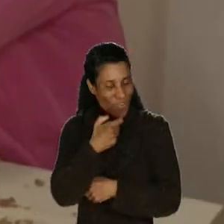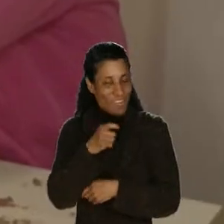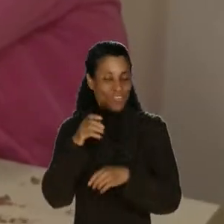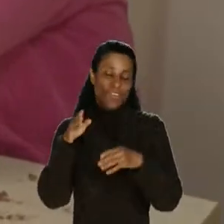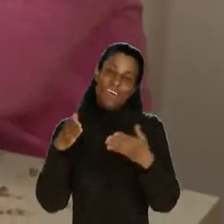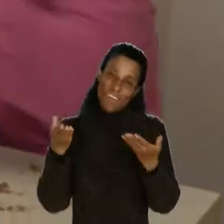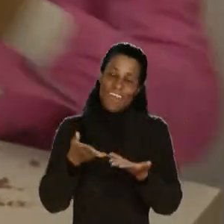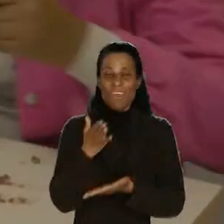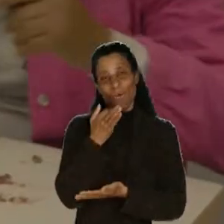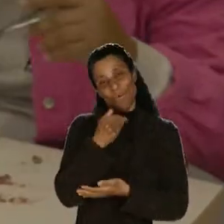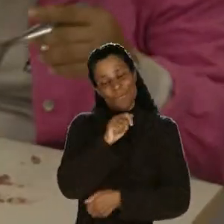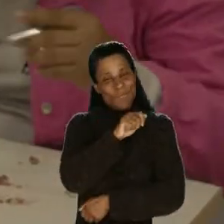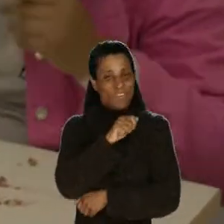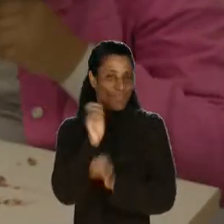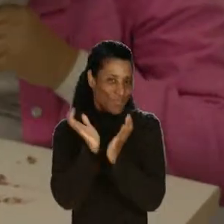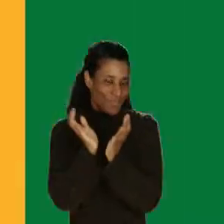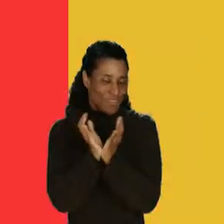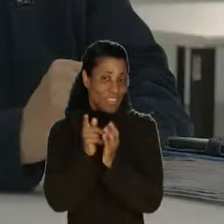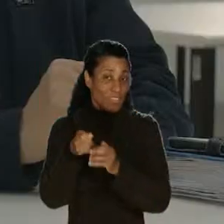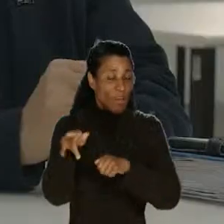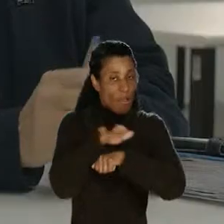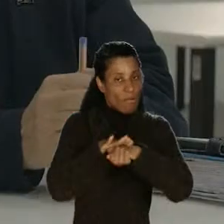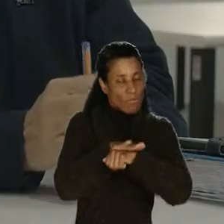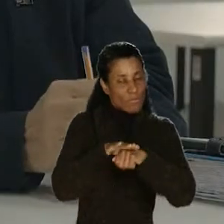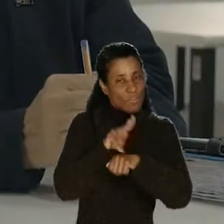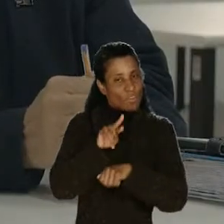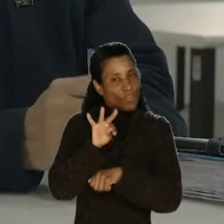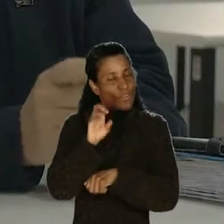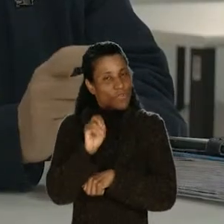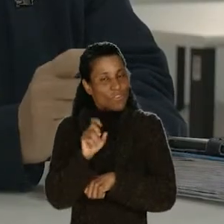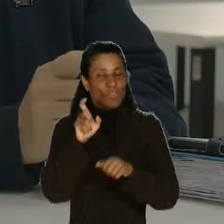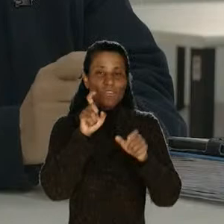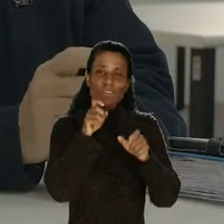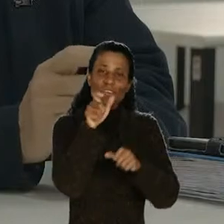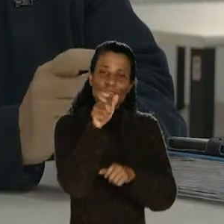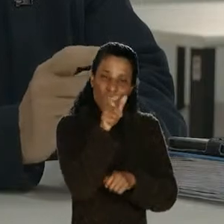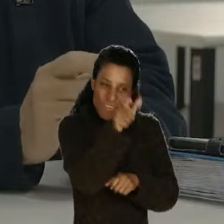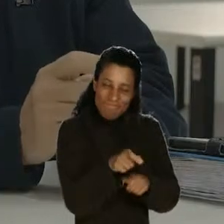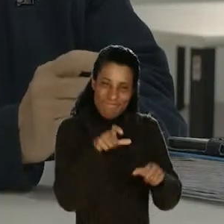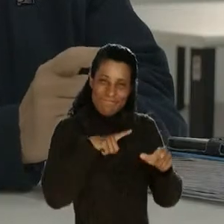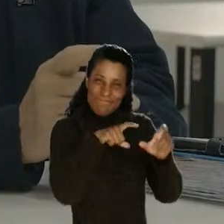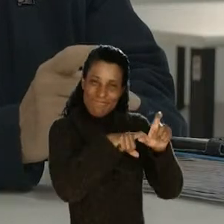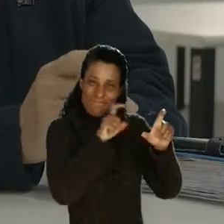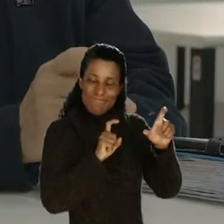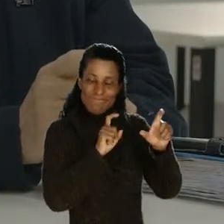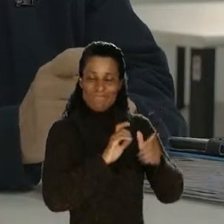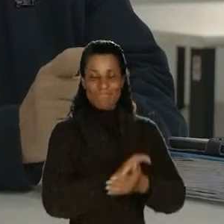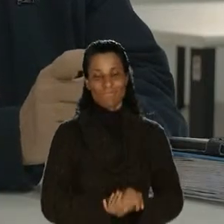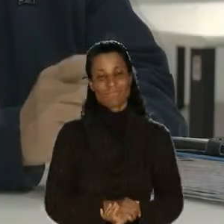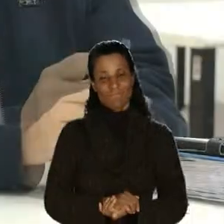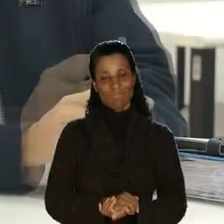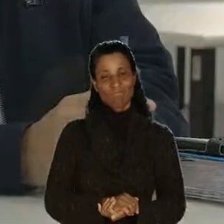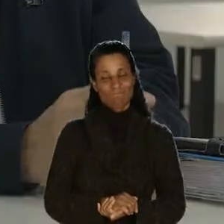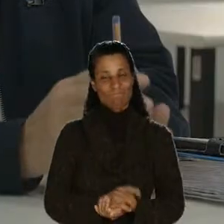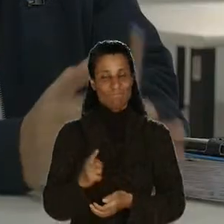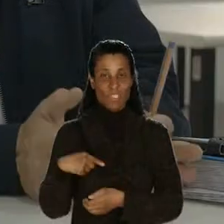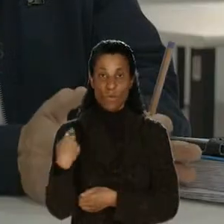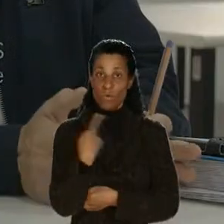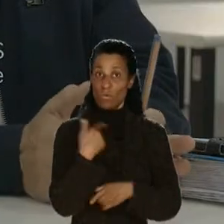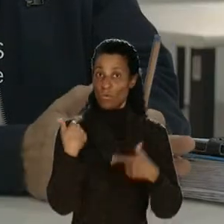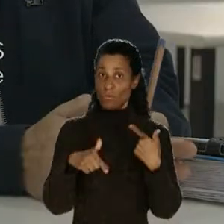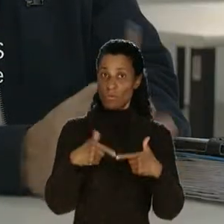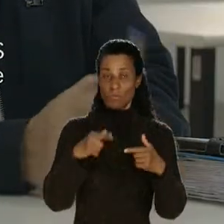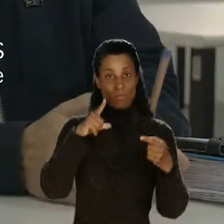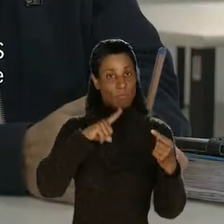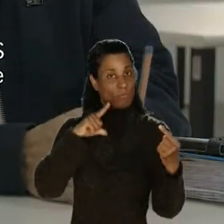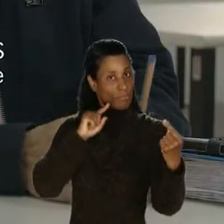dos colegas. Lá conversamos com Vitor Castilhos sobre a autonomia demonstrada pelo nosso amigo. O